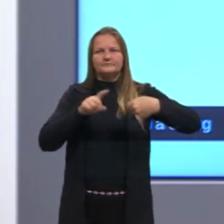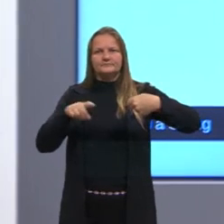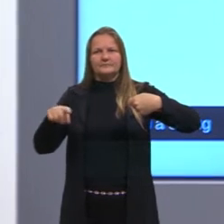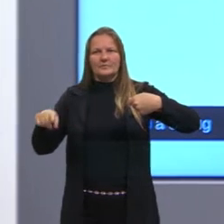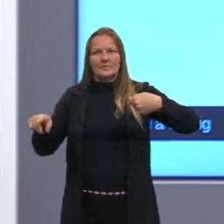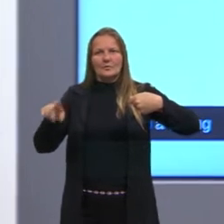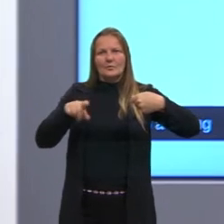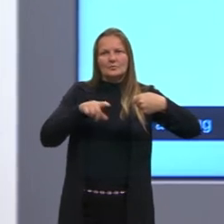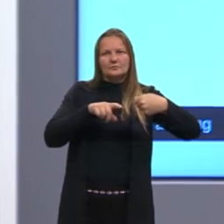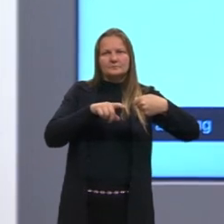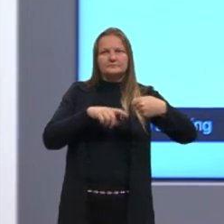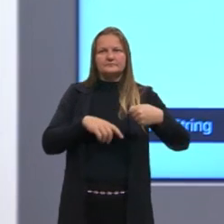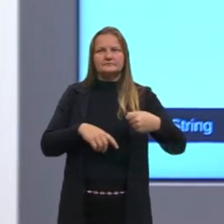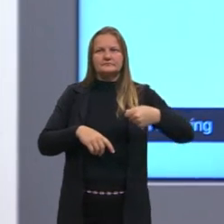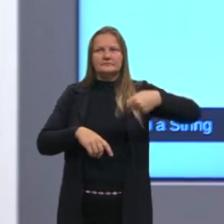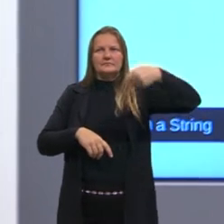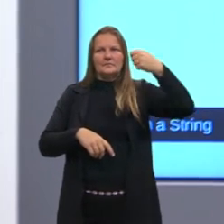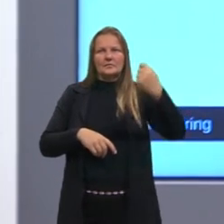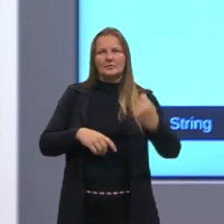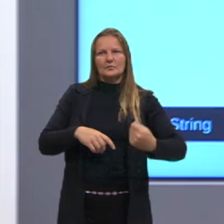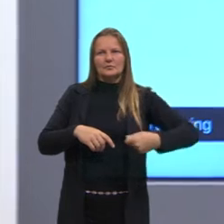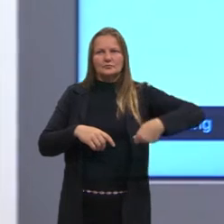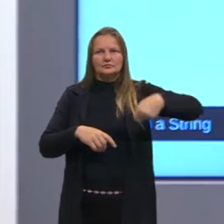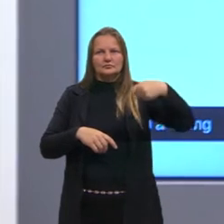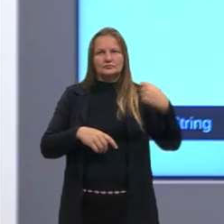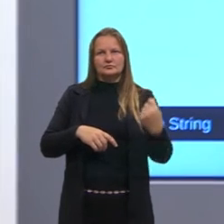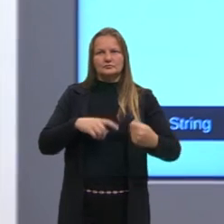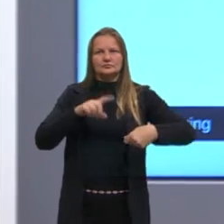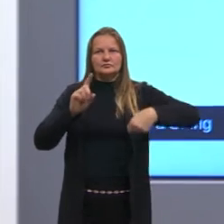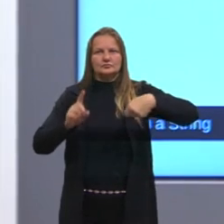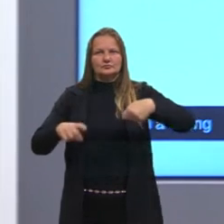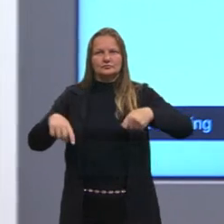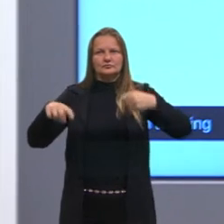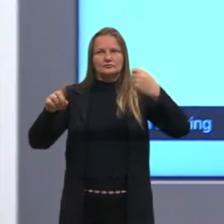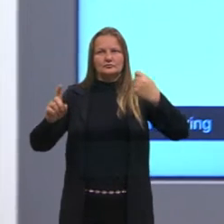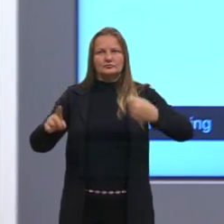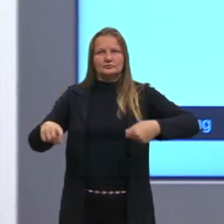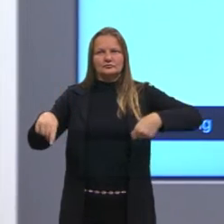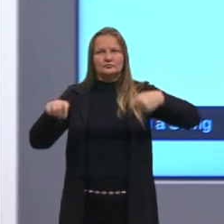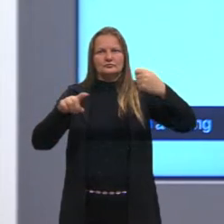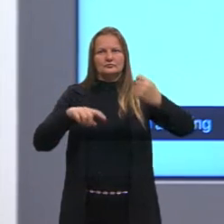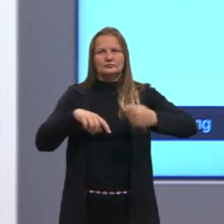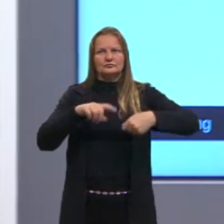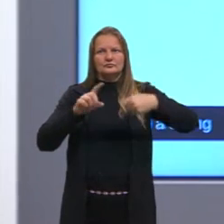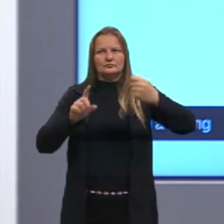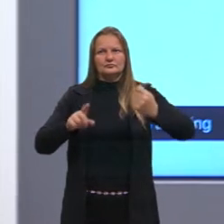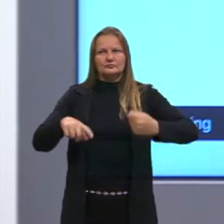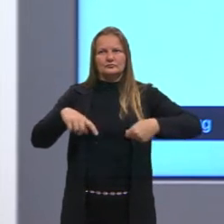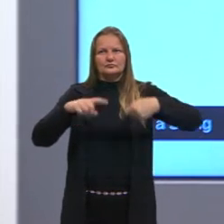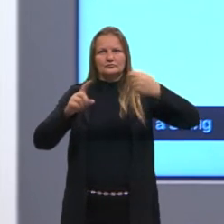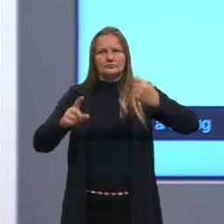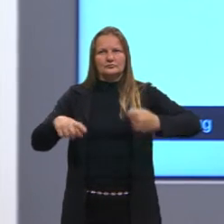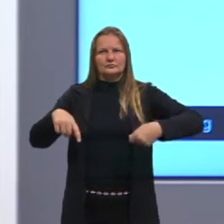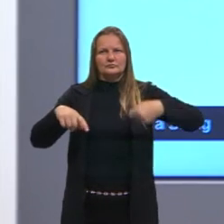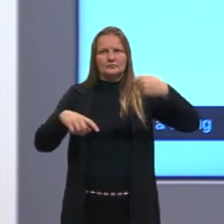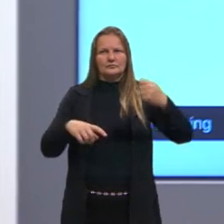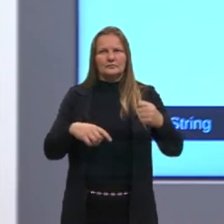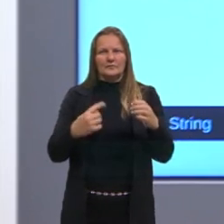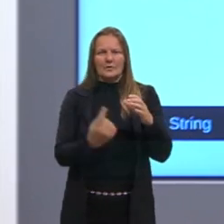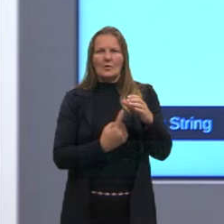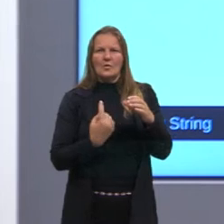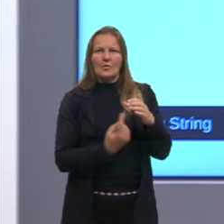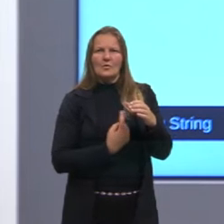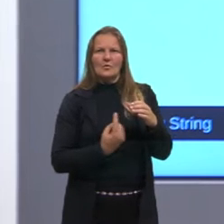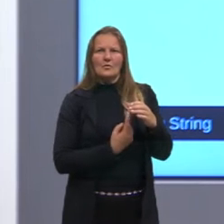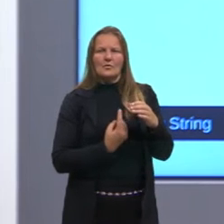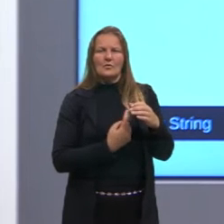também para oscilar, ó. Vejam que agora eu tenho algo, uma máquina aqui, né, girando para mim,